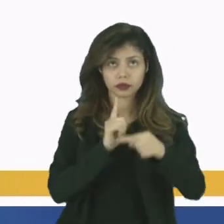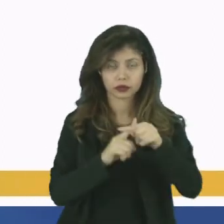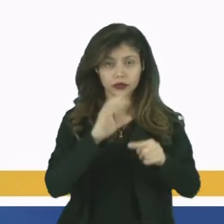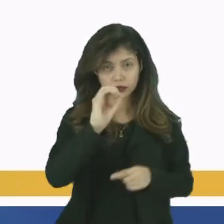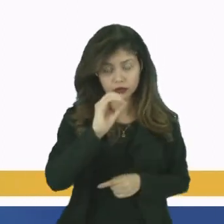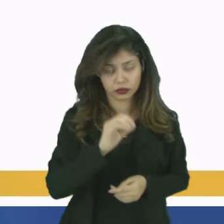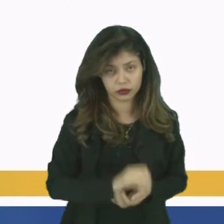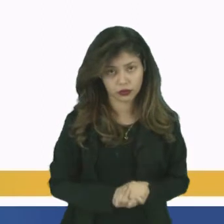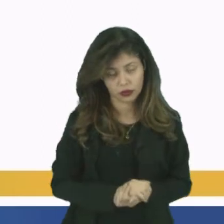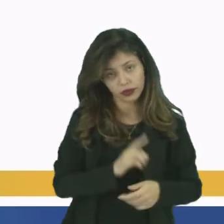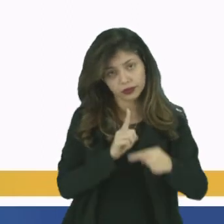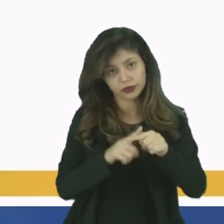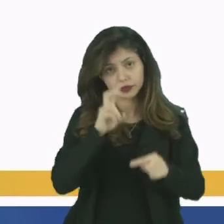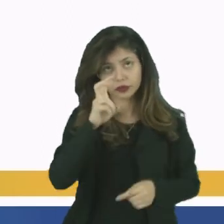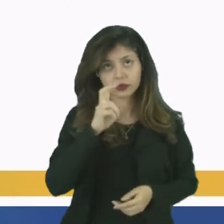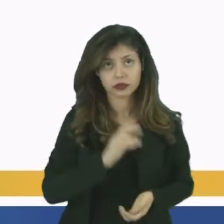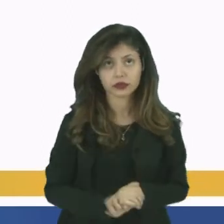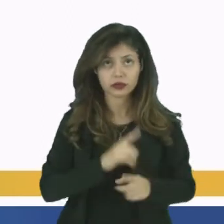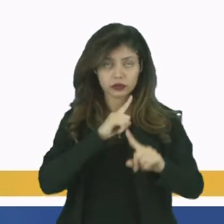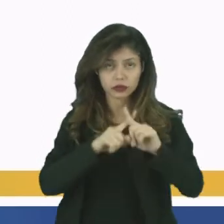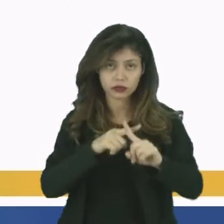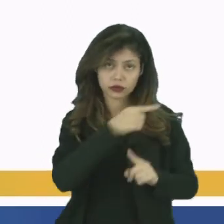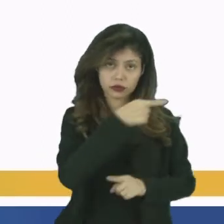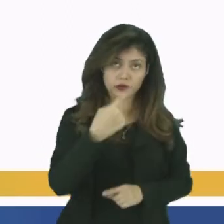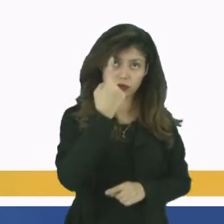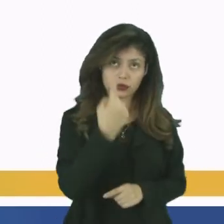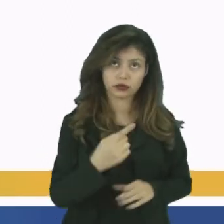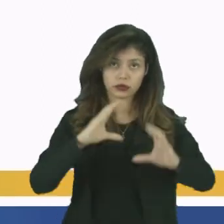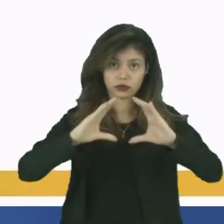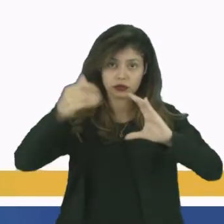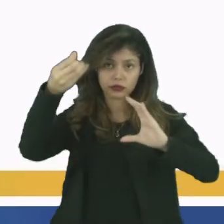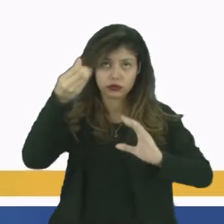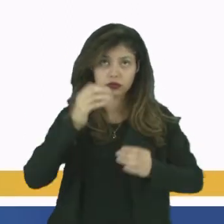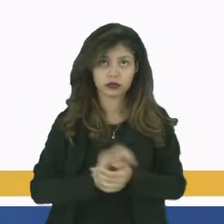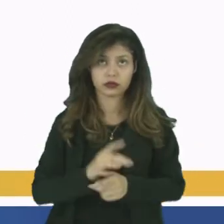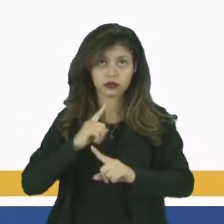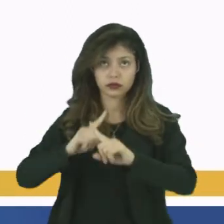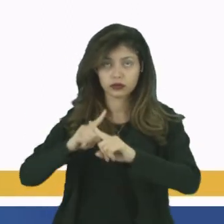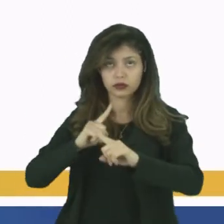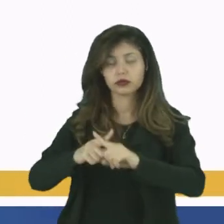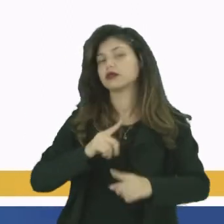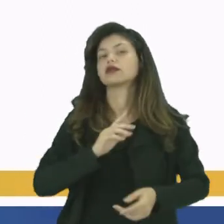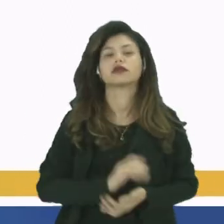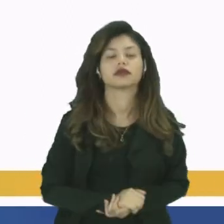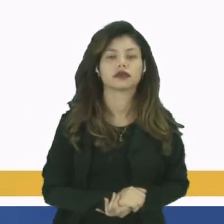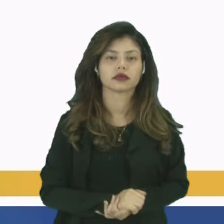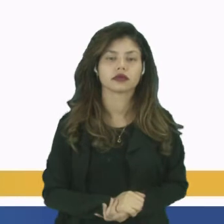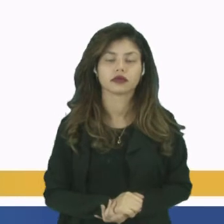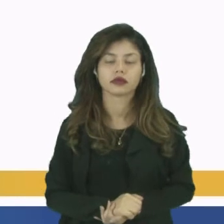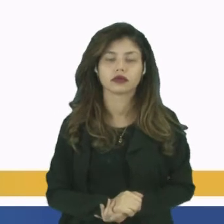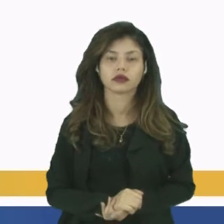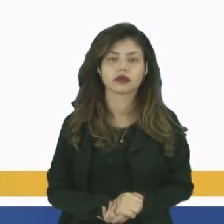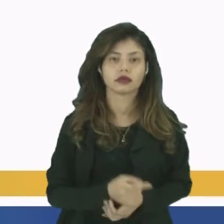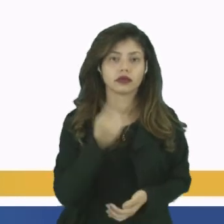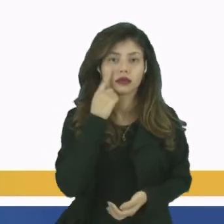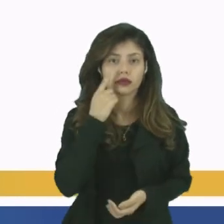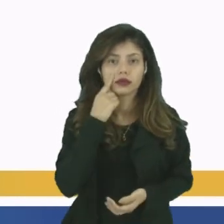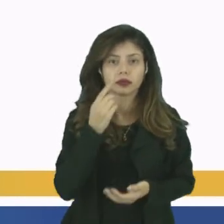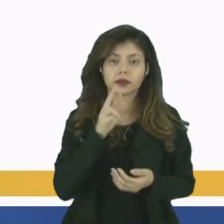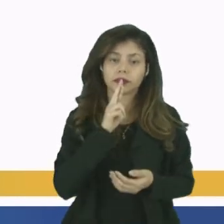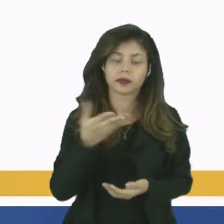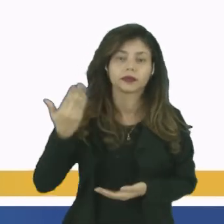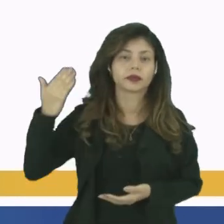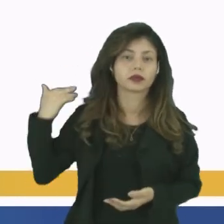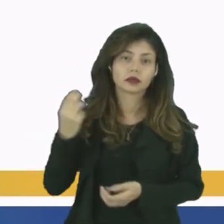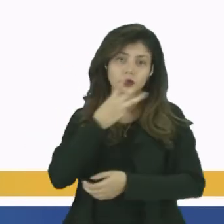0, mais o 5, vezes menos 1 elevado à sexta potência, que você olhar na resolução anterior é